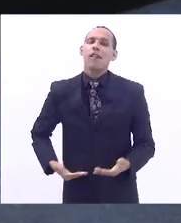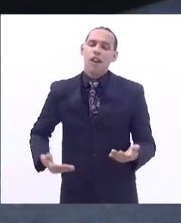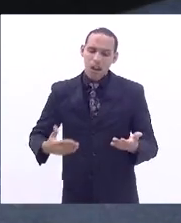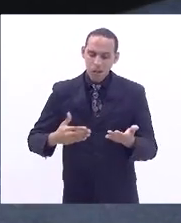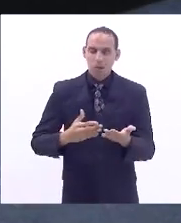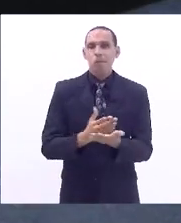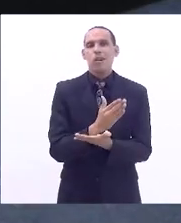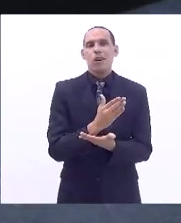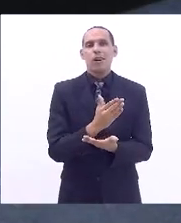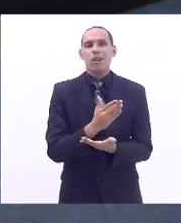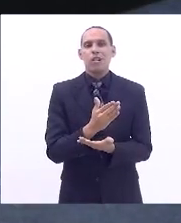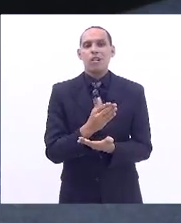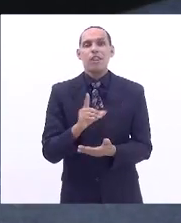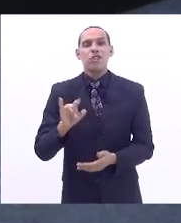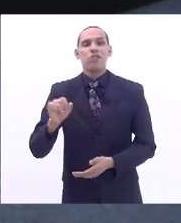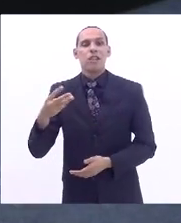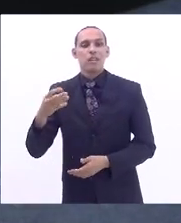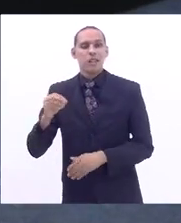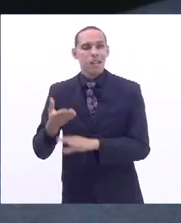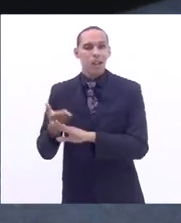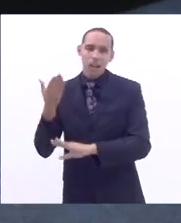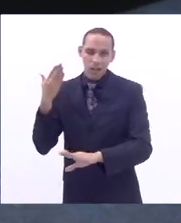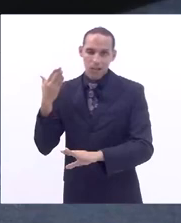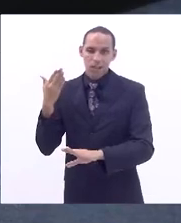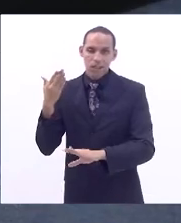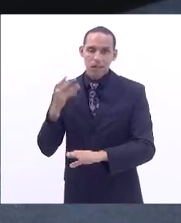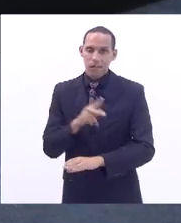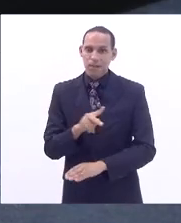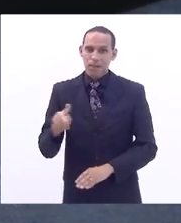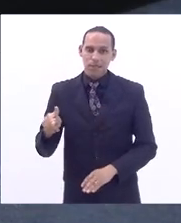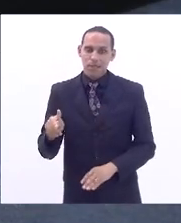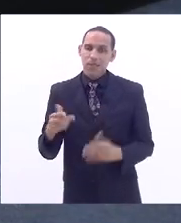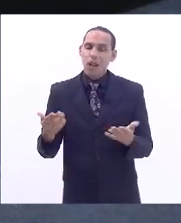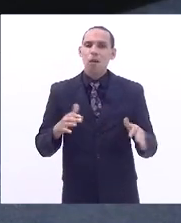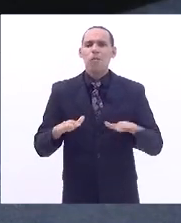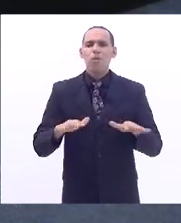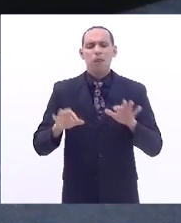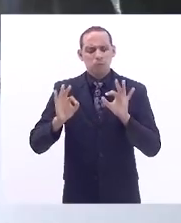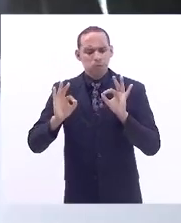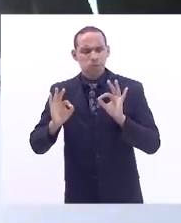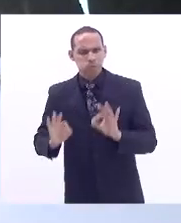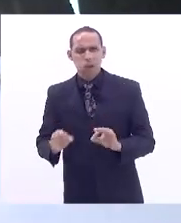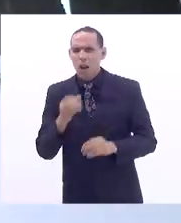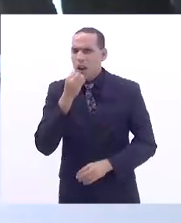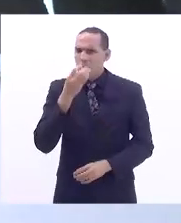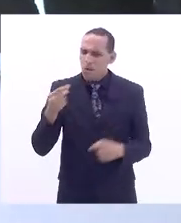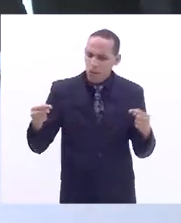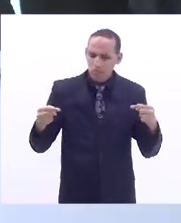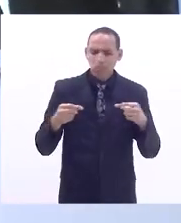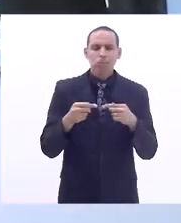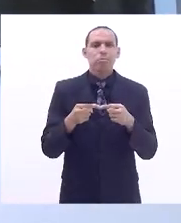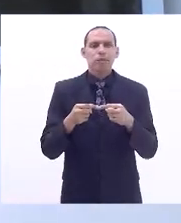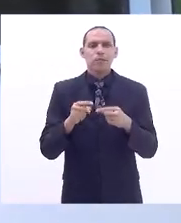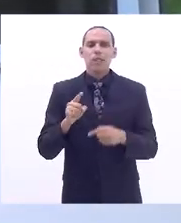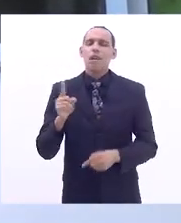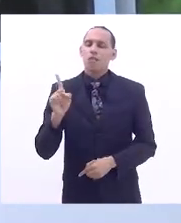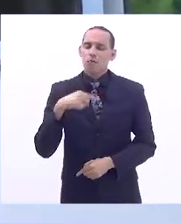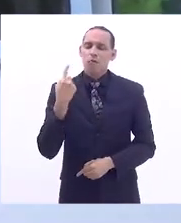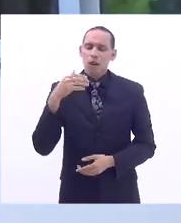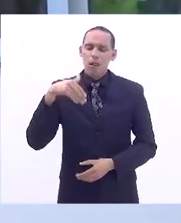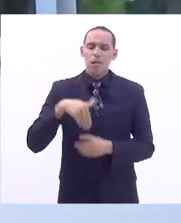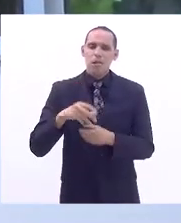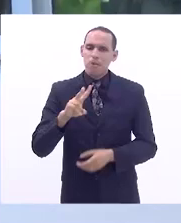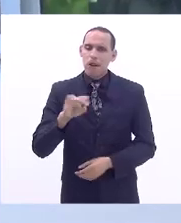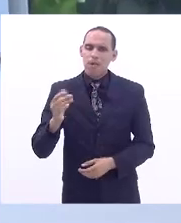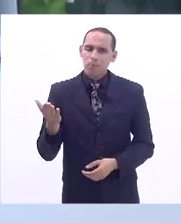sansioni antes do dia 30 o seu presente então movimento é justo bom personent e vamos voltar